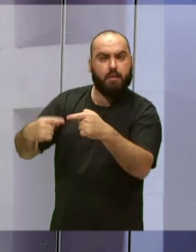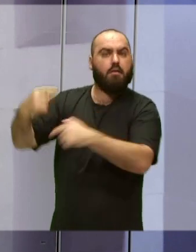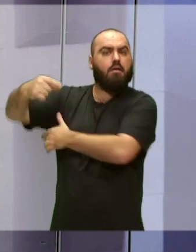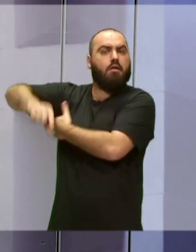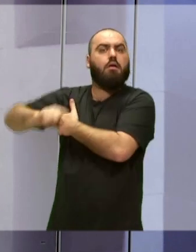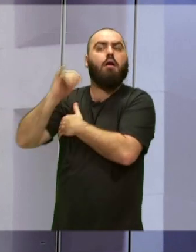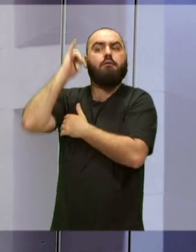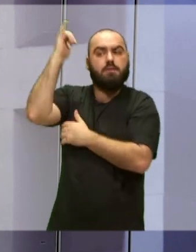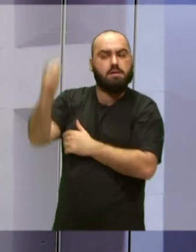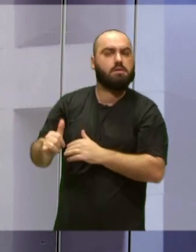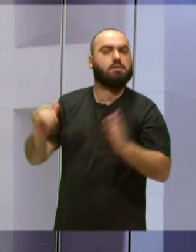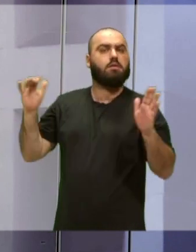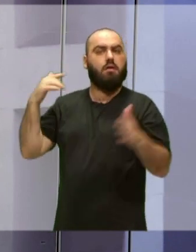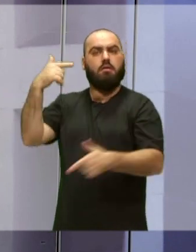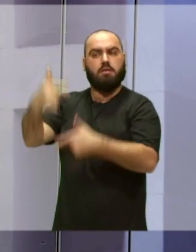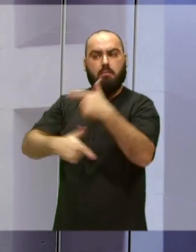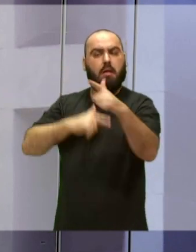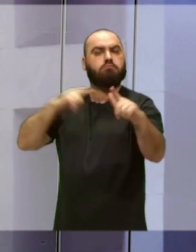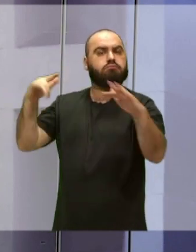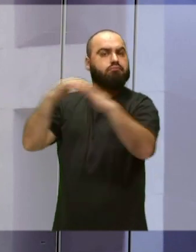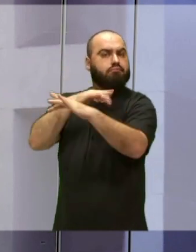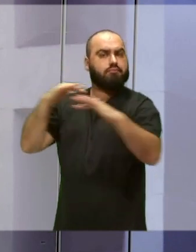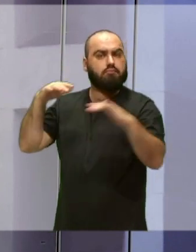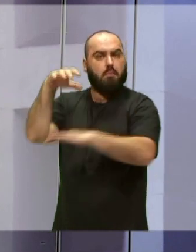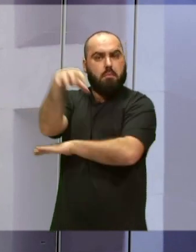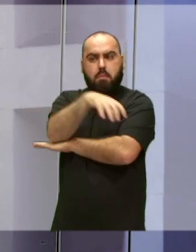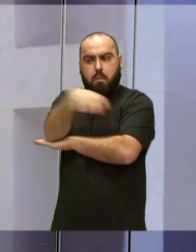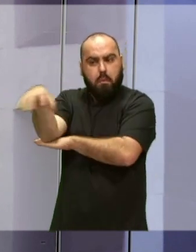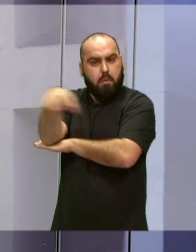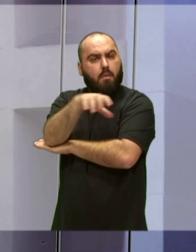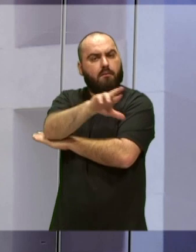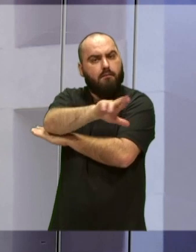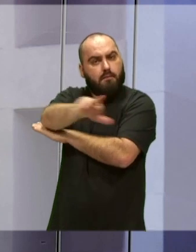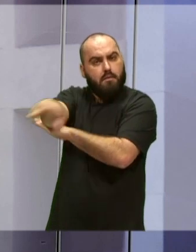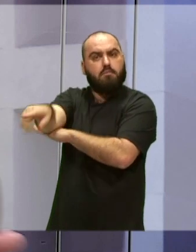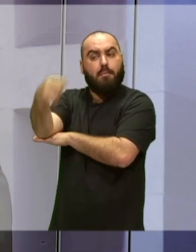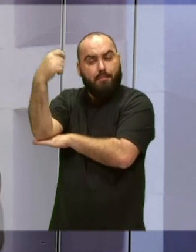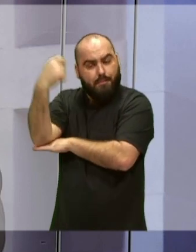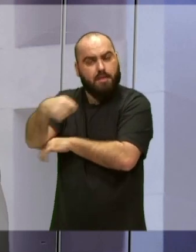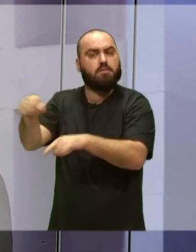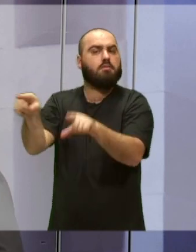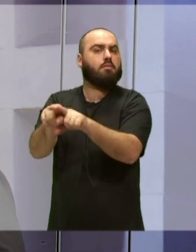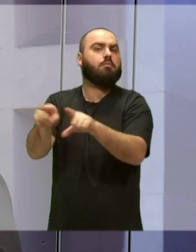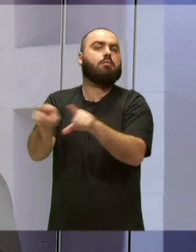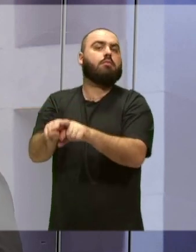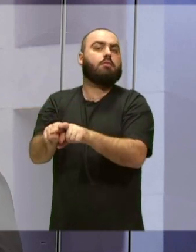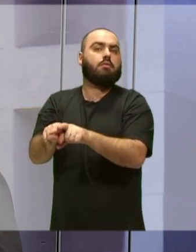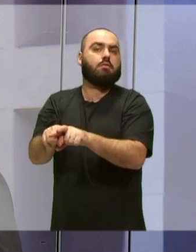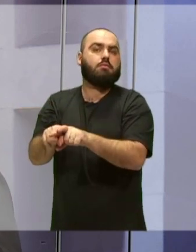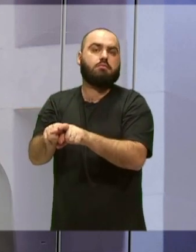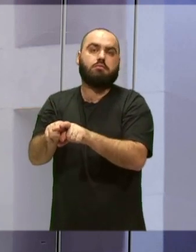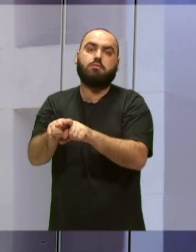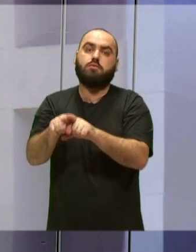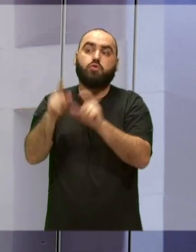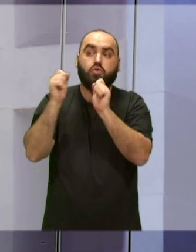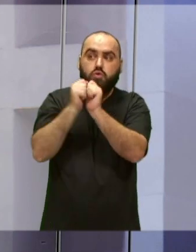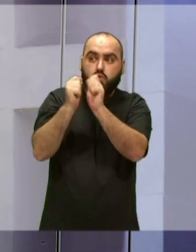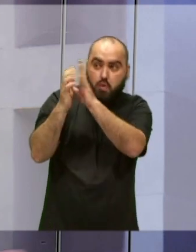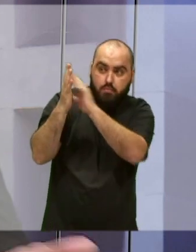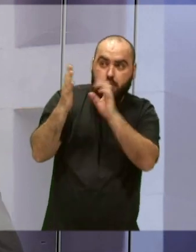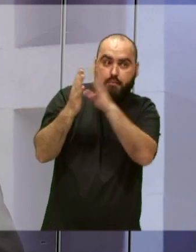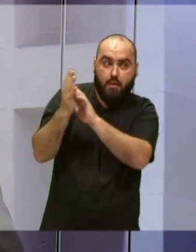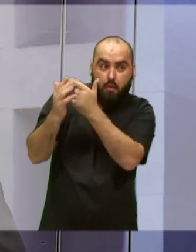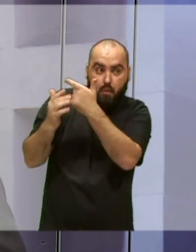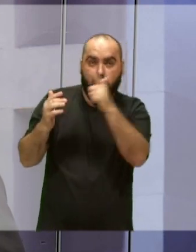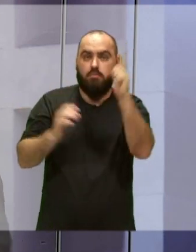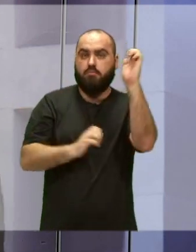dizer por que veio e claro que sim tem que chegar e fazer frente com as grandes empresas Hoje nós estamos do